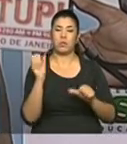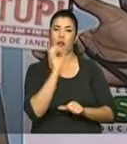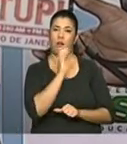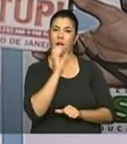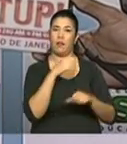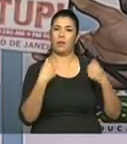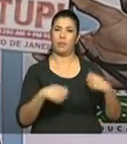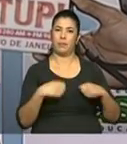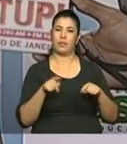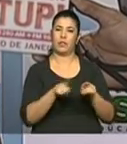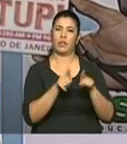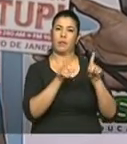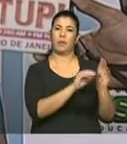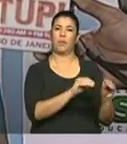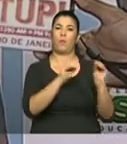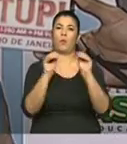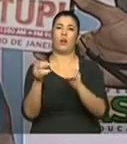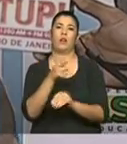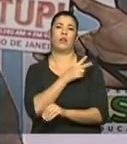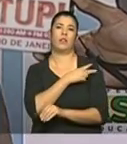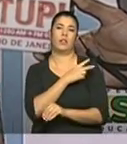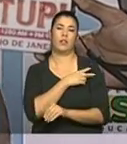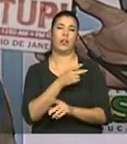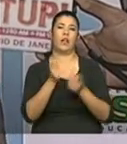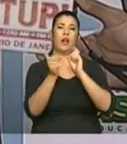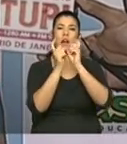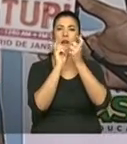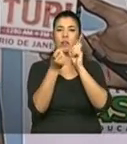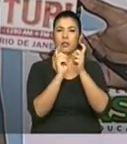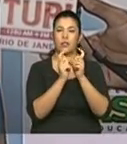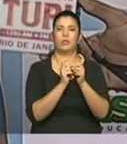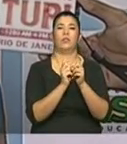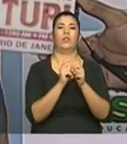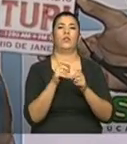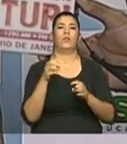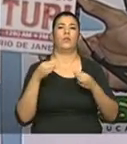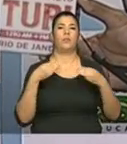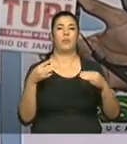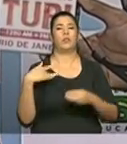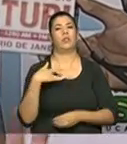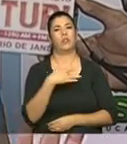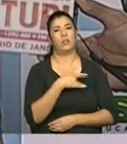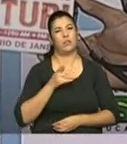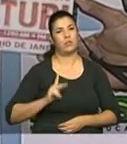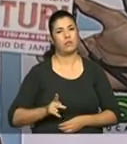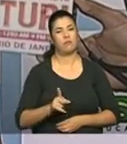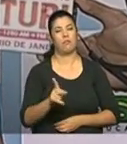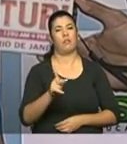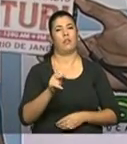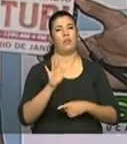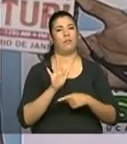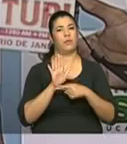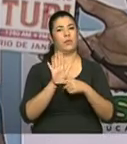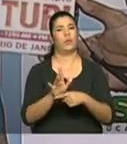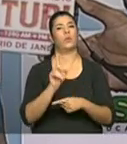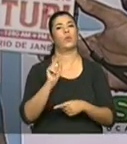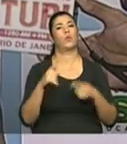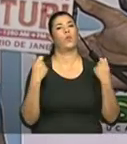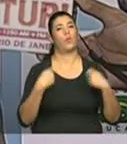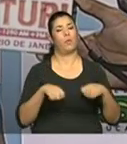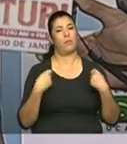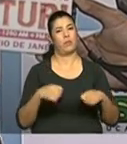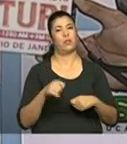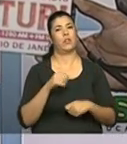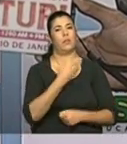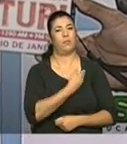nós estamos disponibilizando técnicos, gestores do Ministério da Saúde que possam apoiá-lo, sempre de acordo com aquilo que for demandado